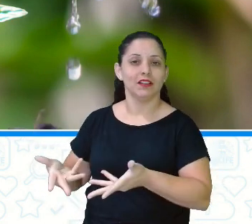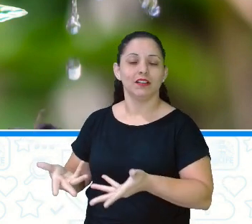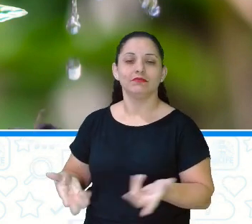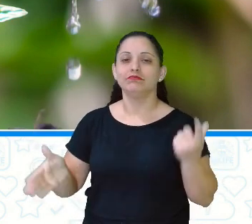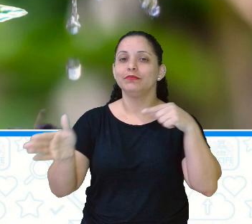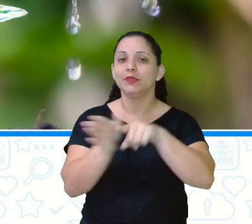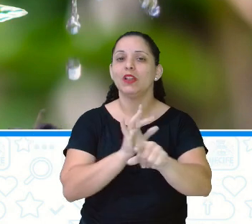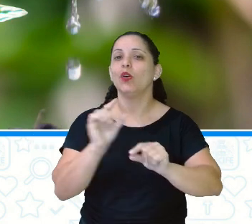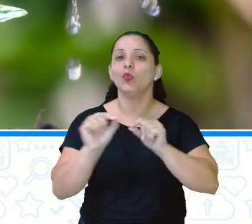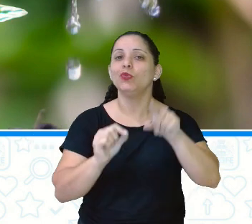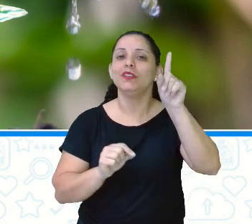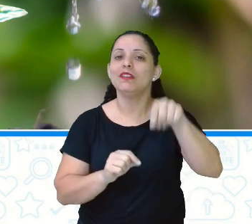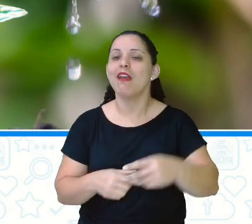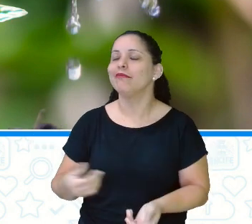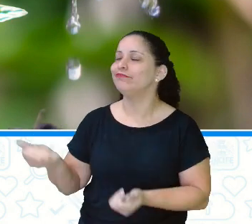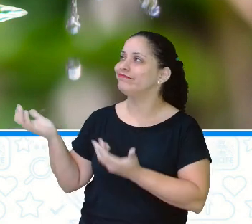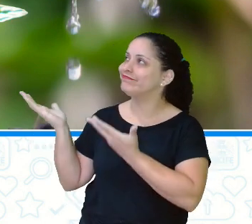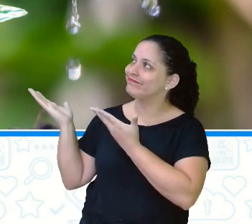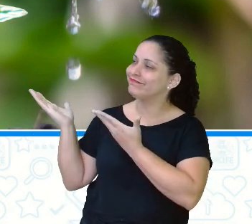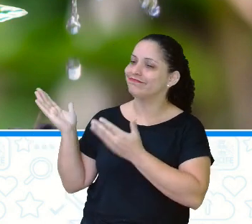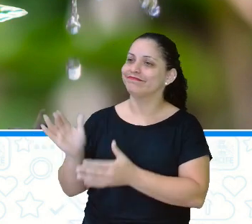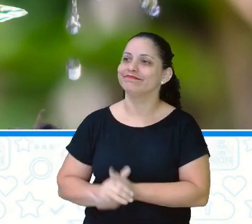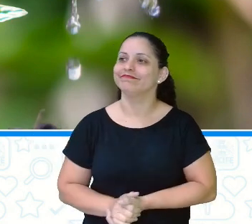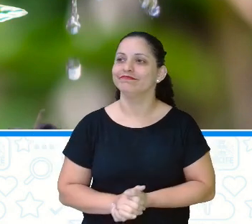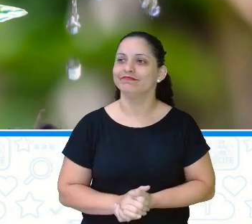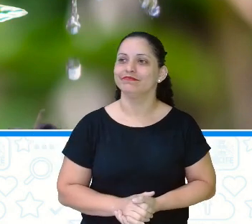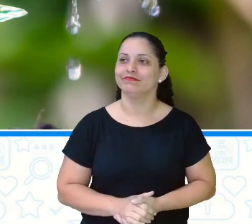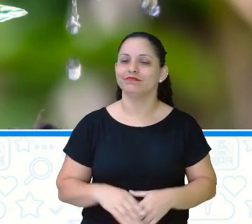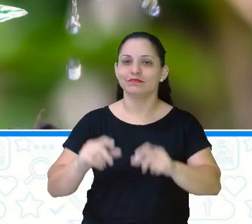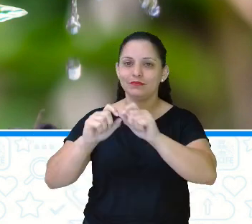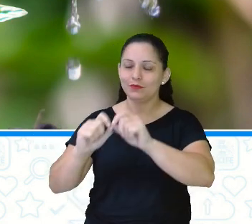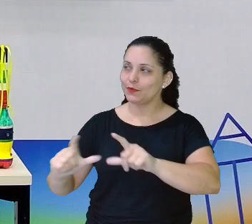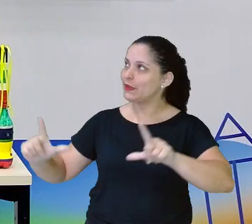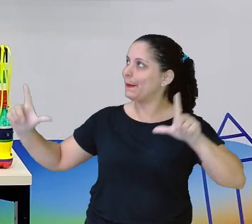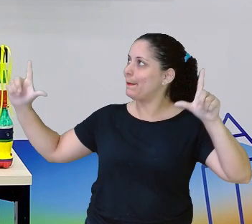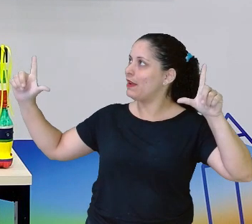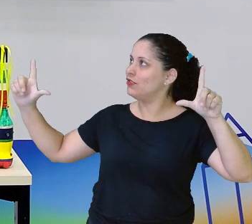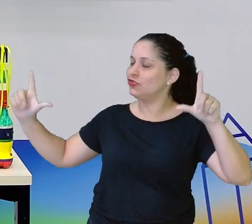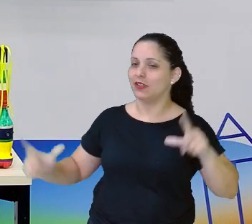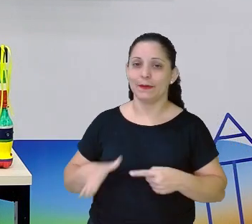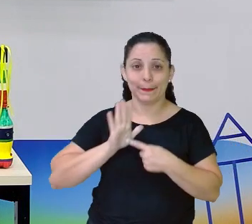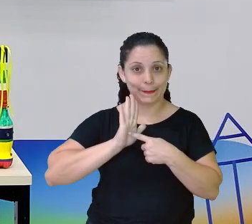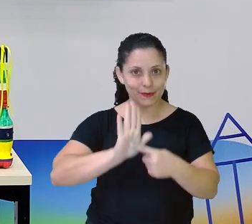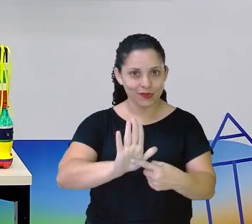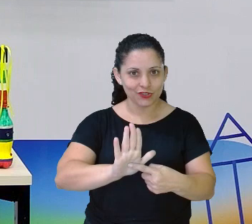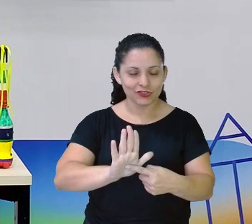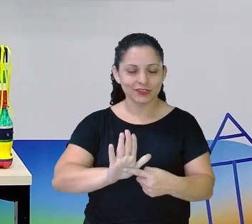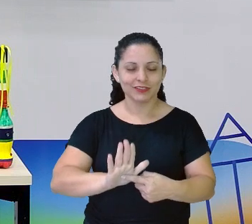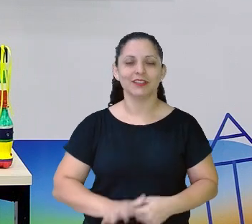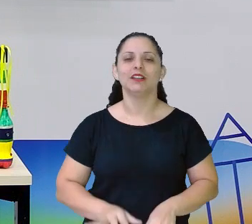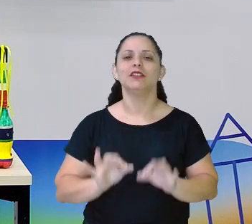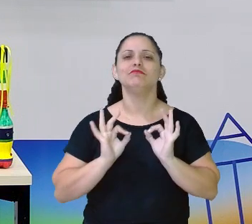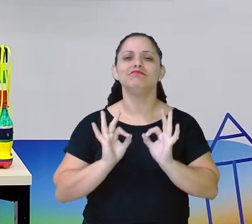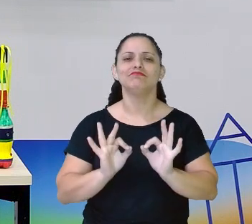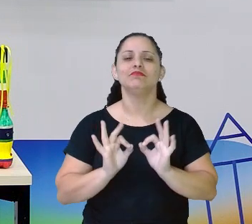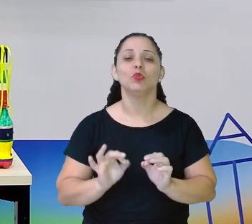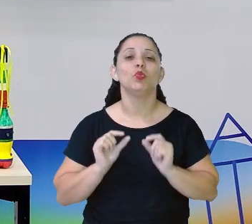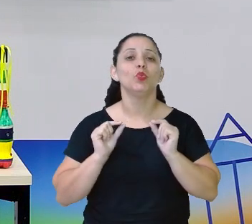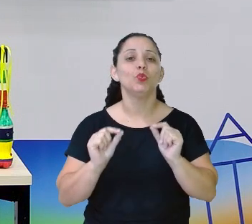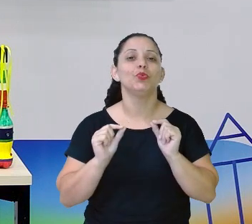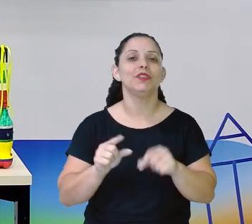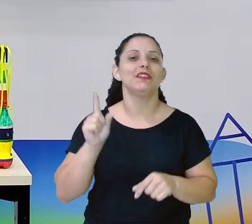o que é meio ambiente? Essa imagem aí, ela já mostra, né, ela já dá uma dica para a gente do que seria esse meio